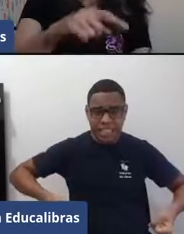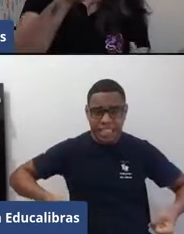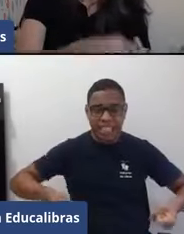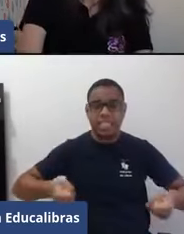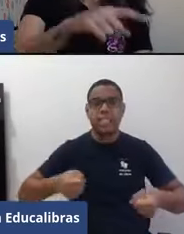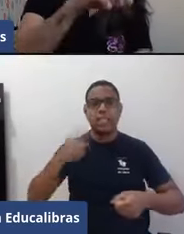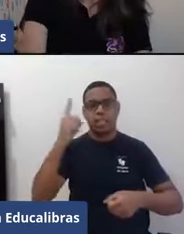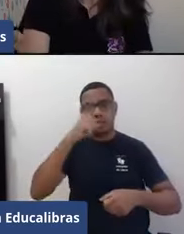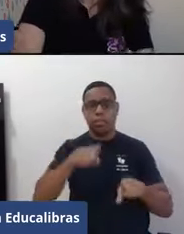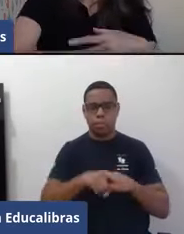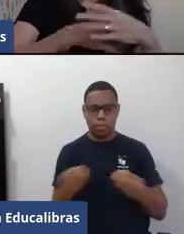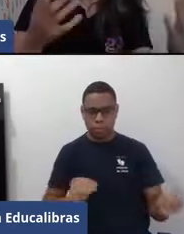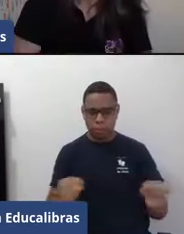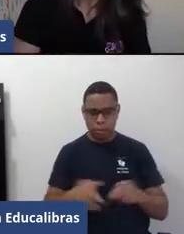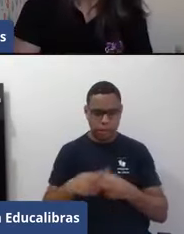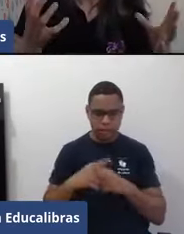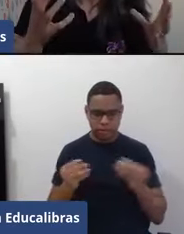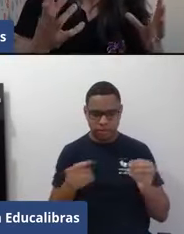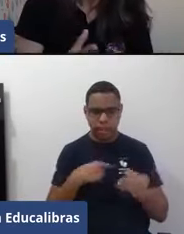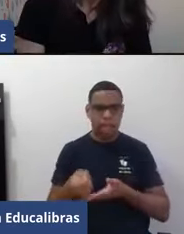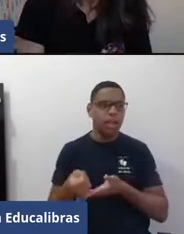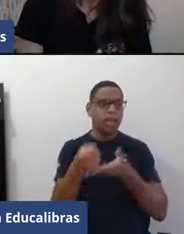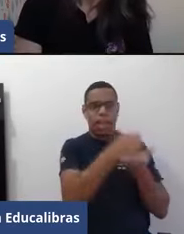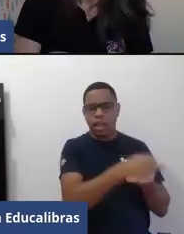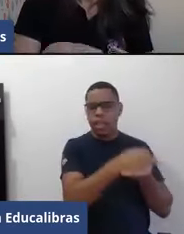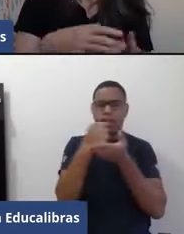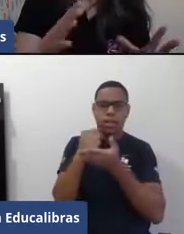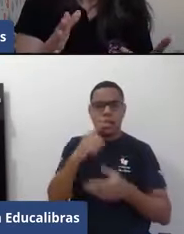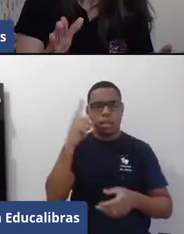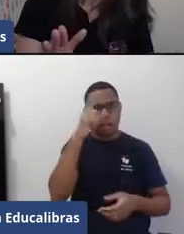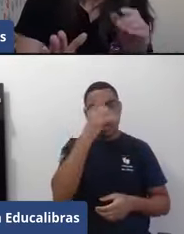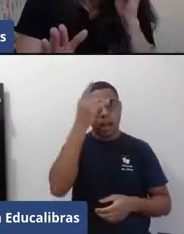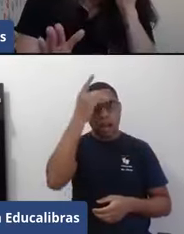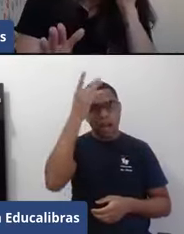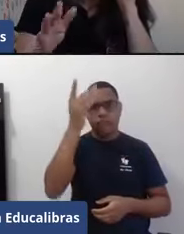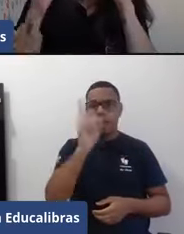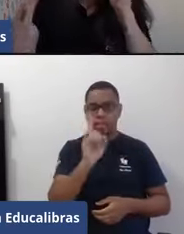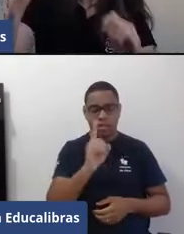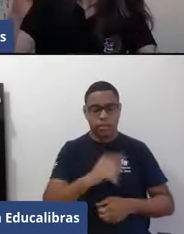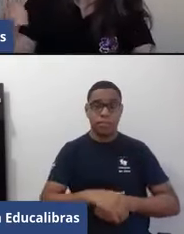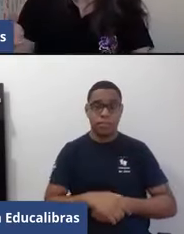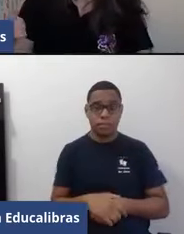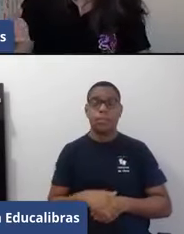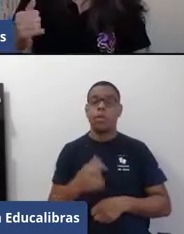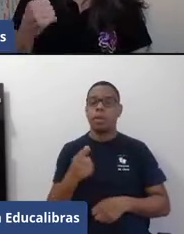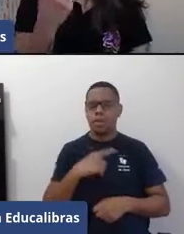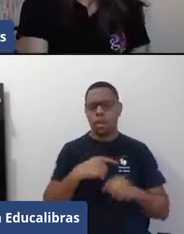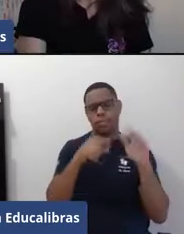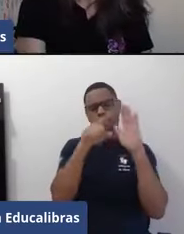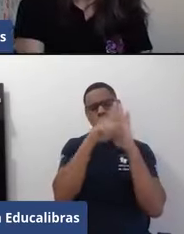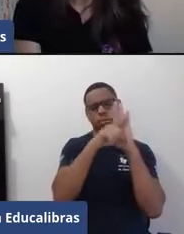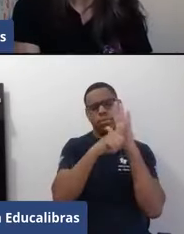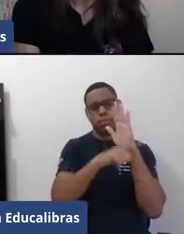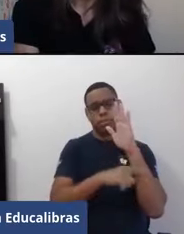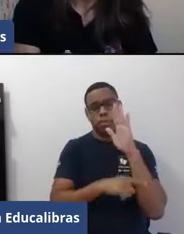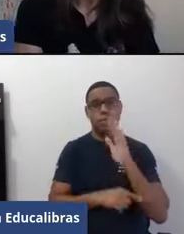montar, desmontar, para levar, transitar, enfim. Não é fácil. A gente tem uma gama, a lista é gigantesca, mas se